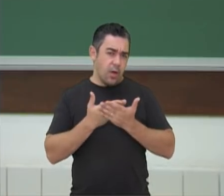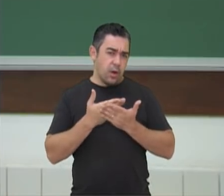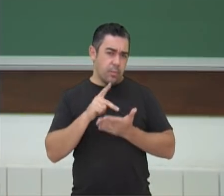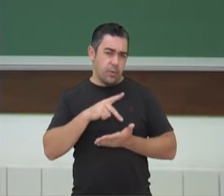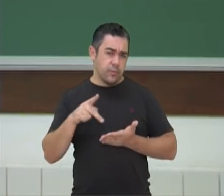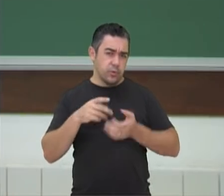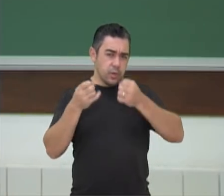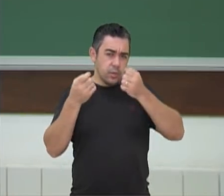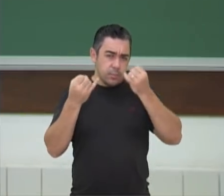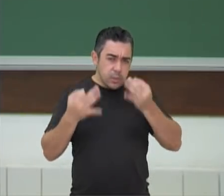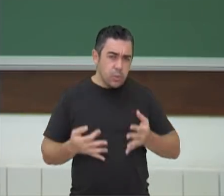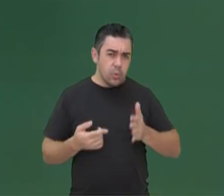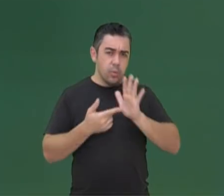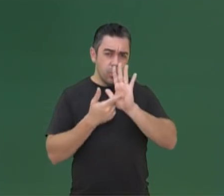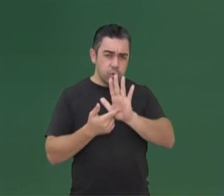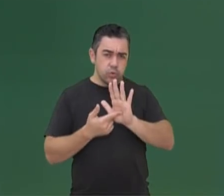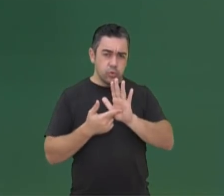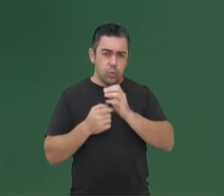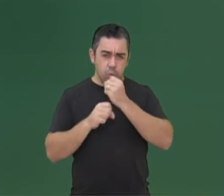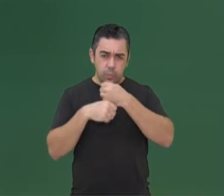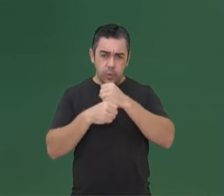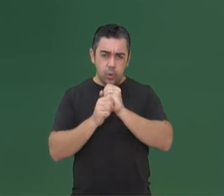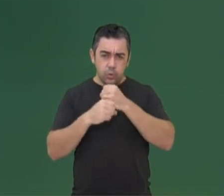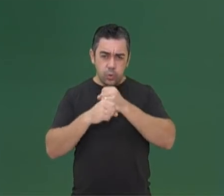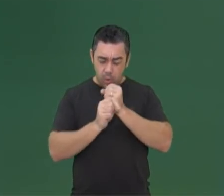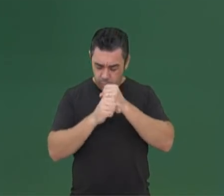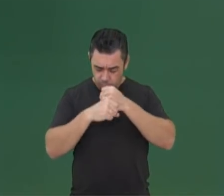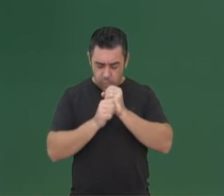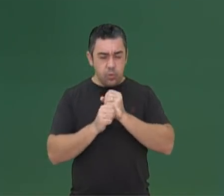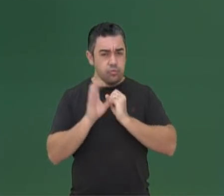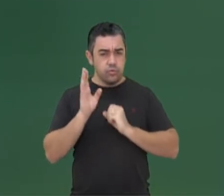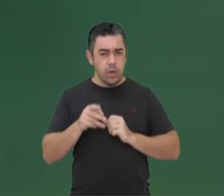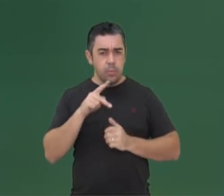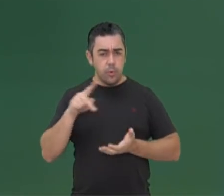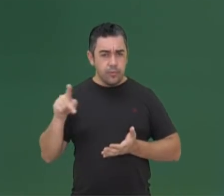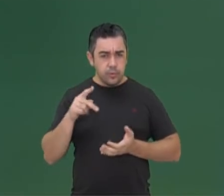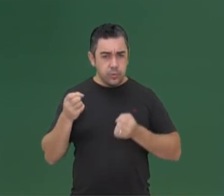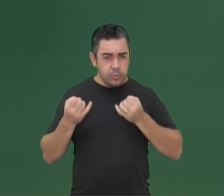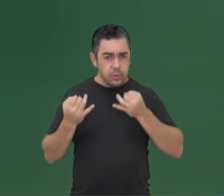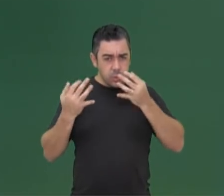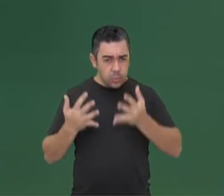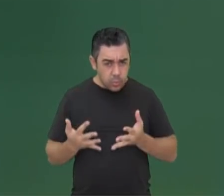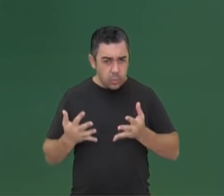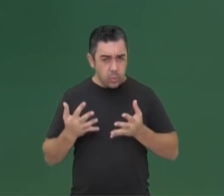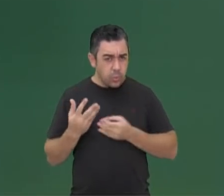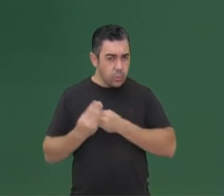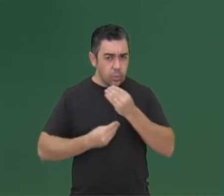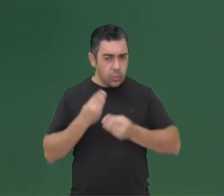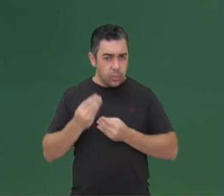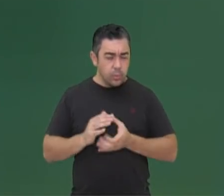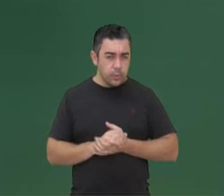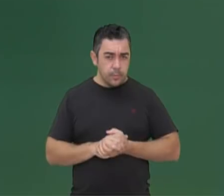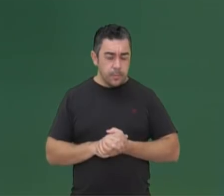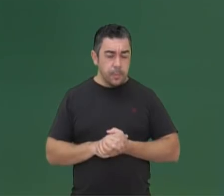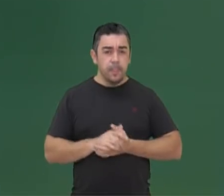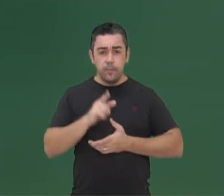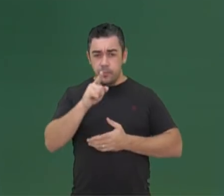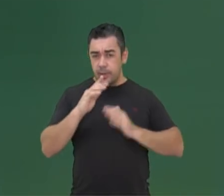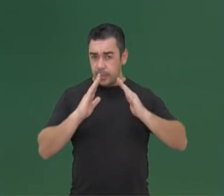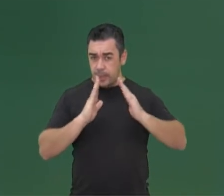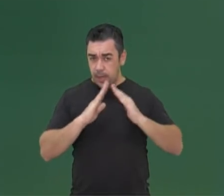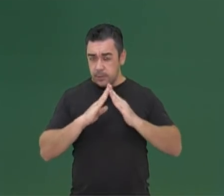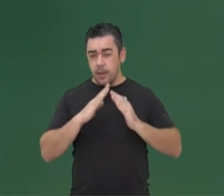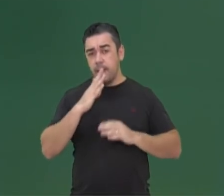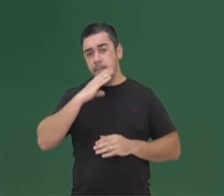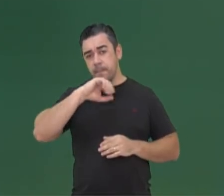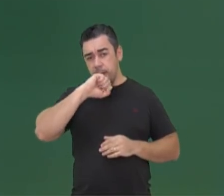levou no laboratório? Você já mexeu no microscópio, a professora ou o professor já comentou sobre essa estrutura? Será que você em casa, um